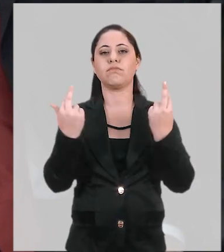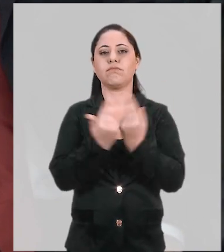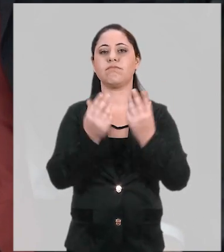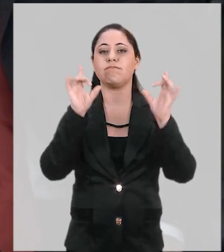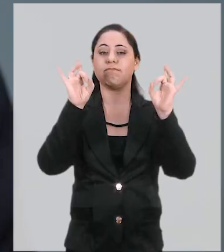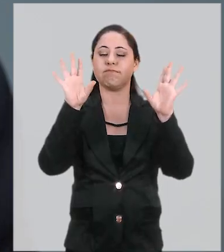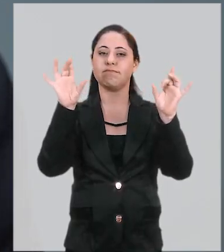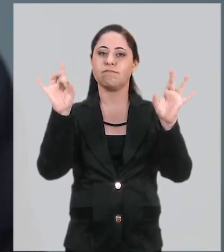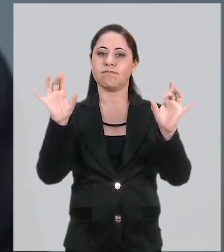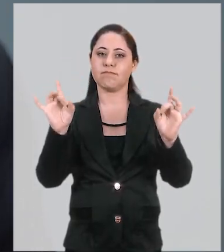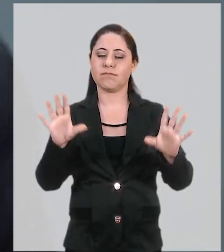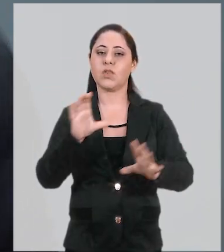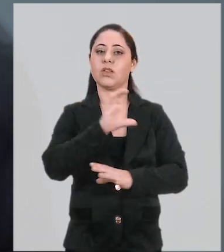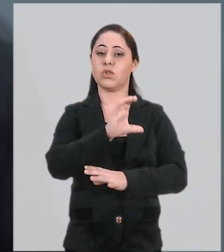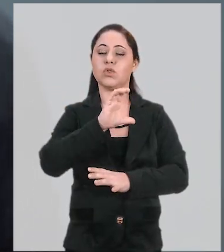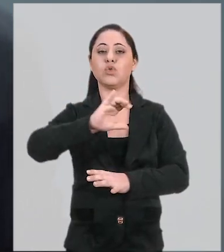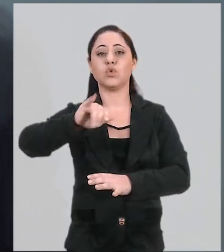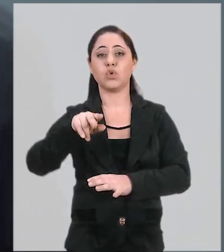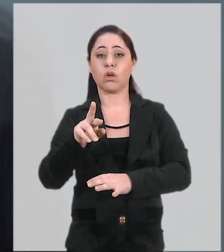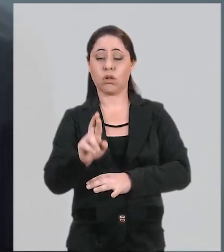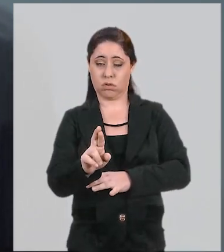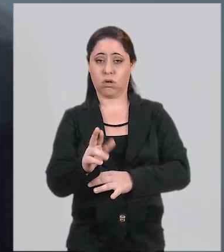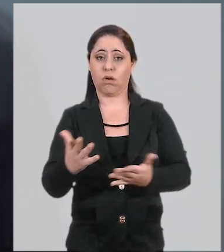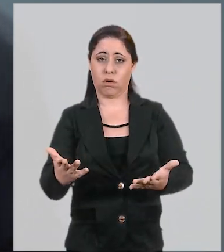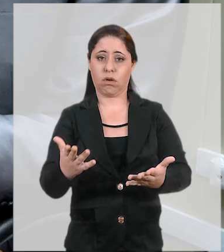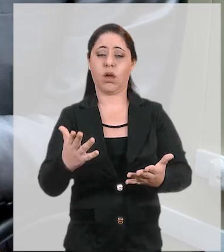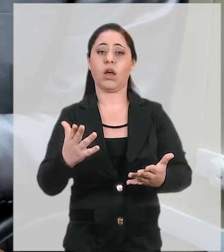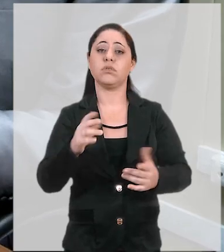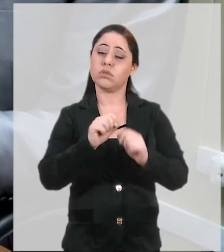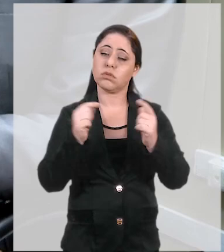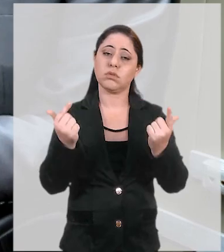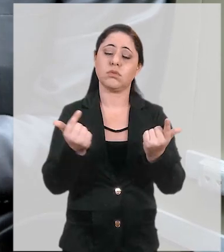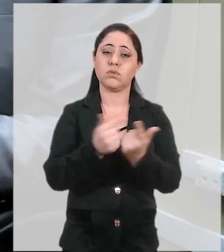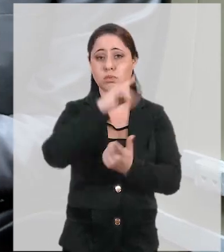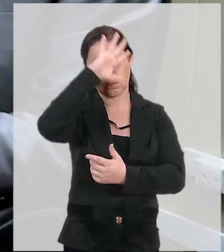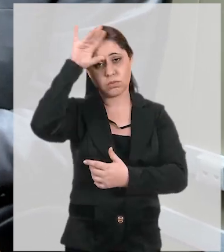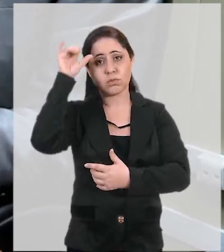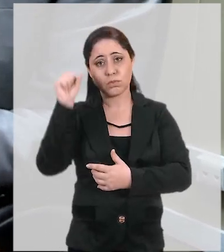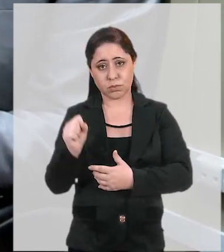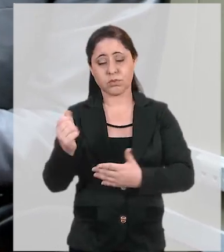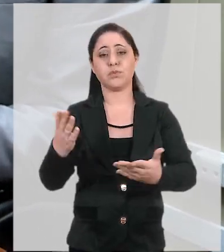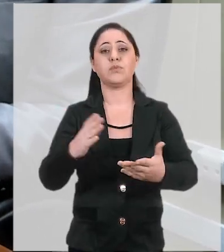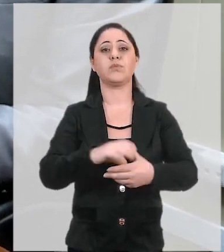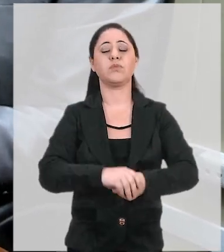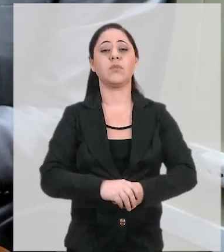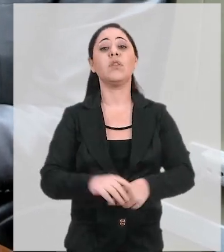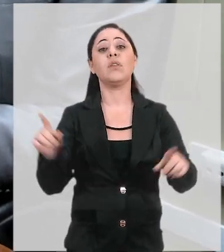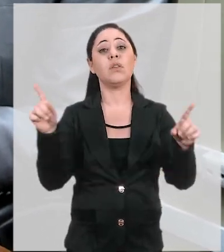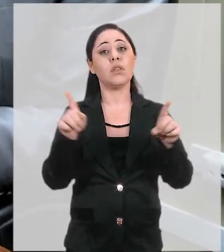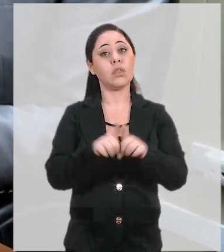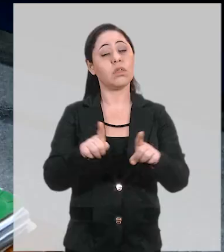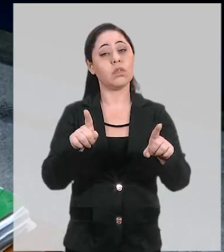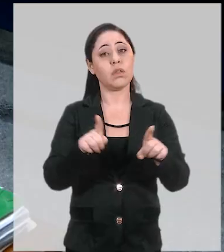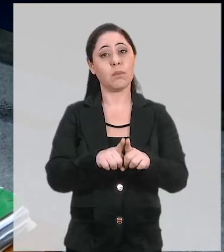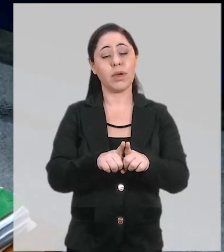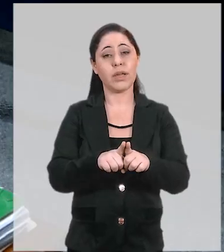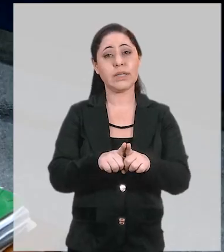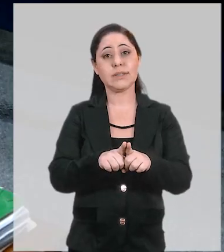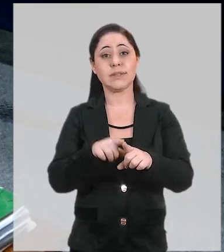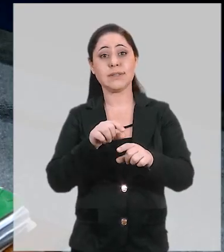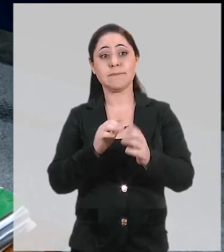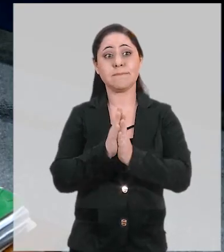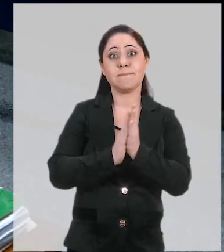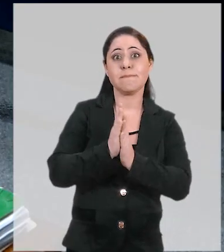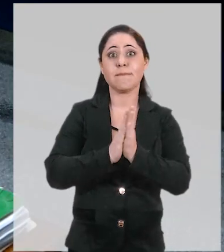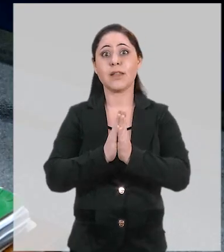sessões extraordinárias na Comissão de Constituição e Justiça e Redação da Assembleia Legislativa do Mato Grosso do Sul. E com isso também uma grande expectativa